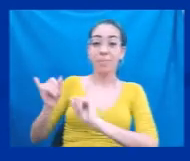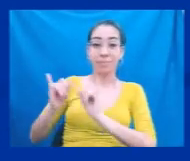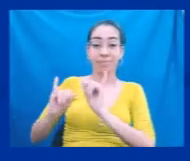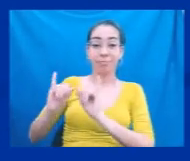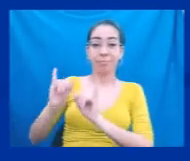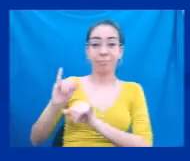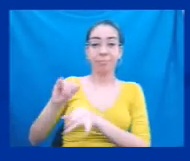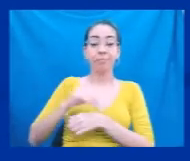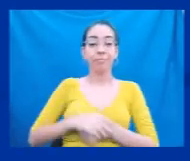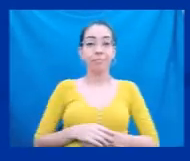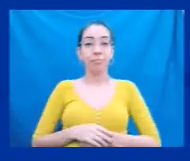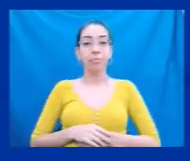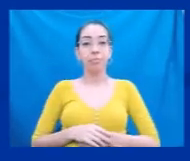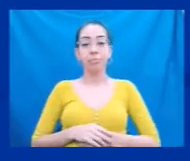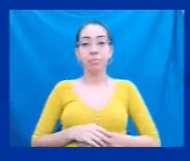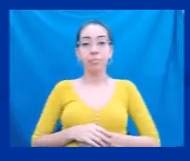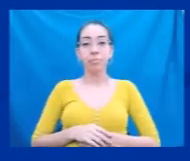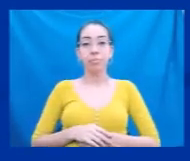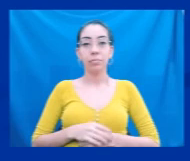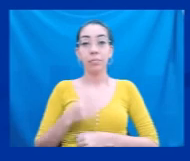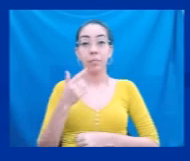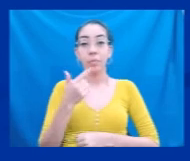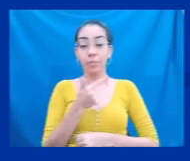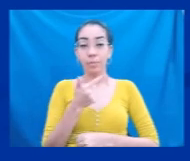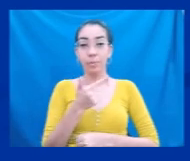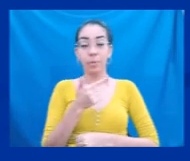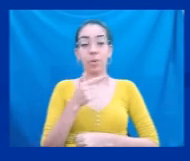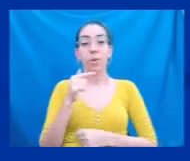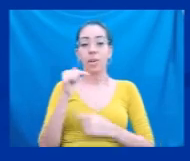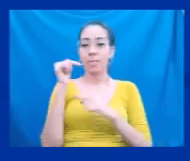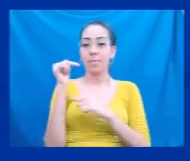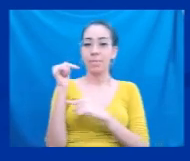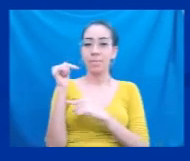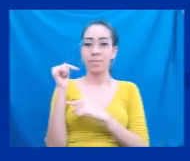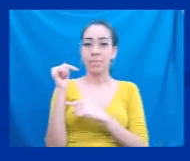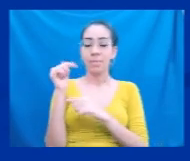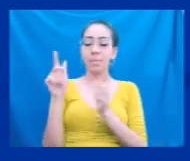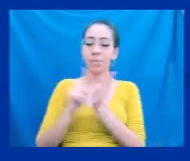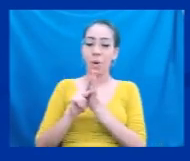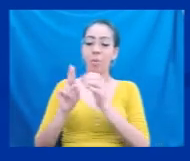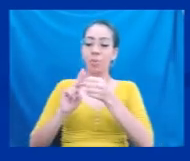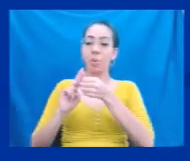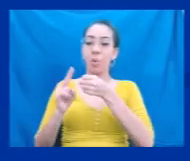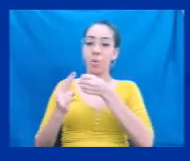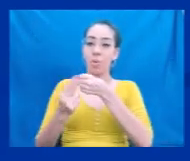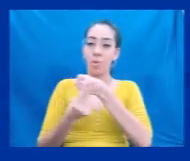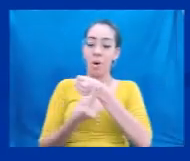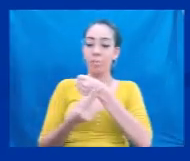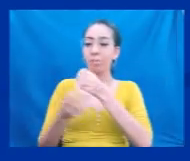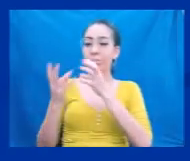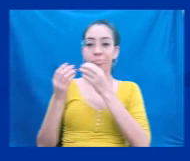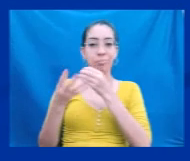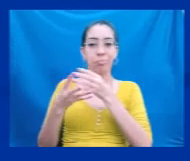produto, material, né, com a embalagem aqui. Vocês veem que o rótulo aqui já foi perdido,